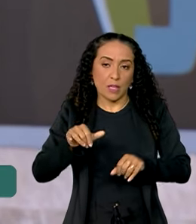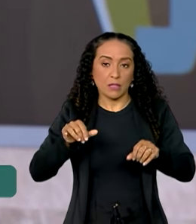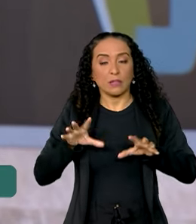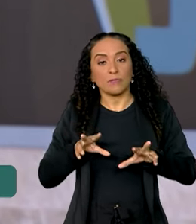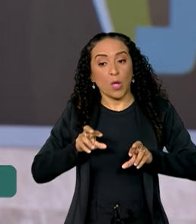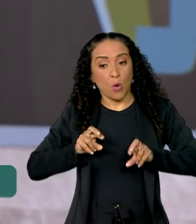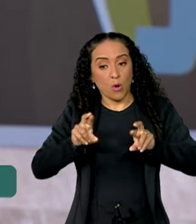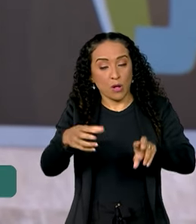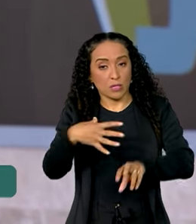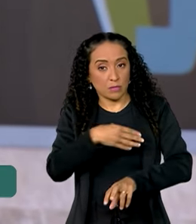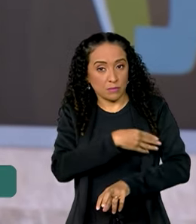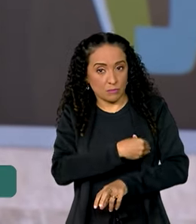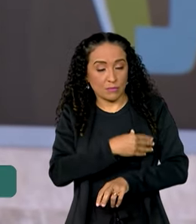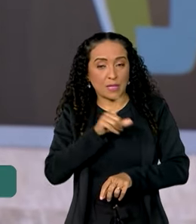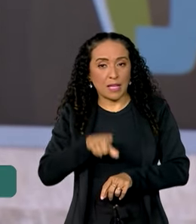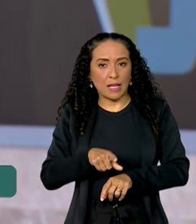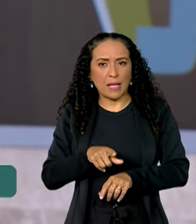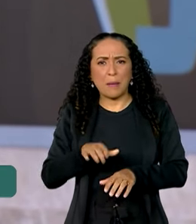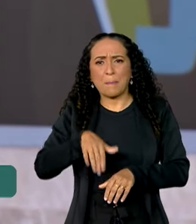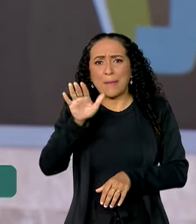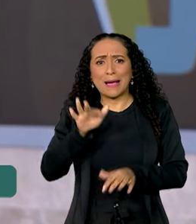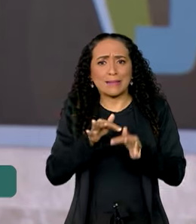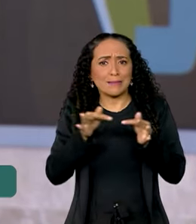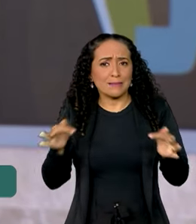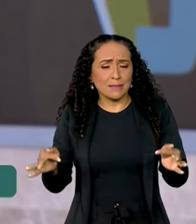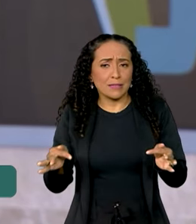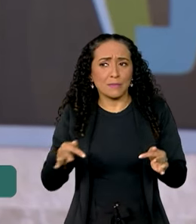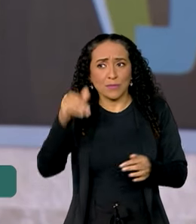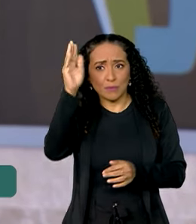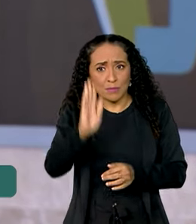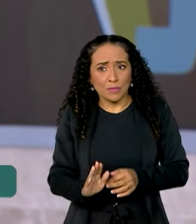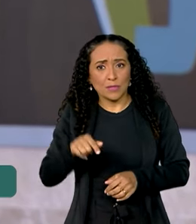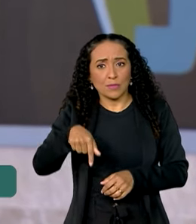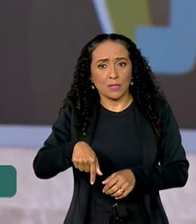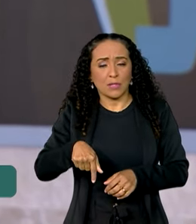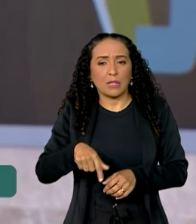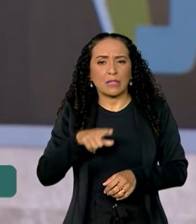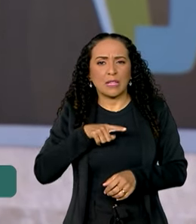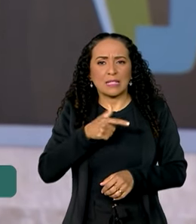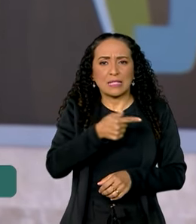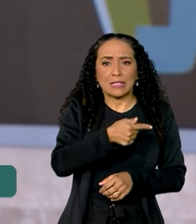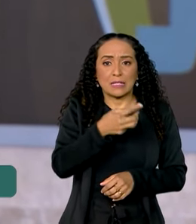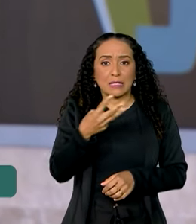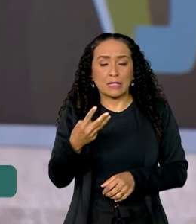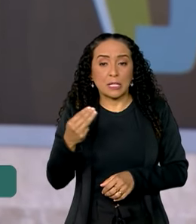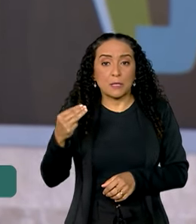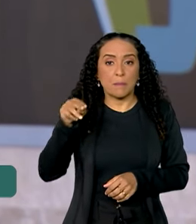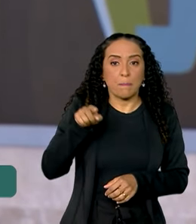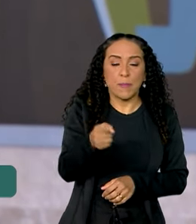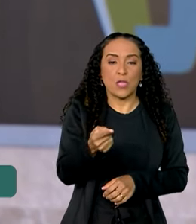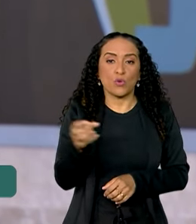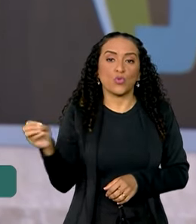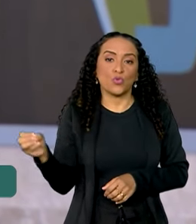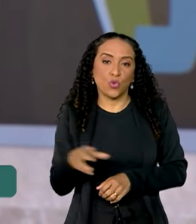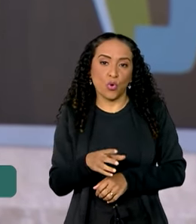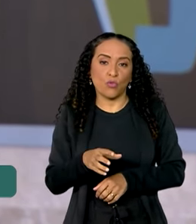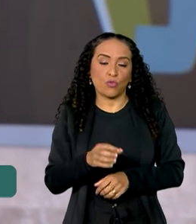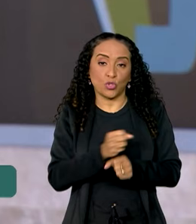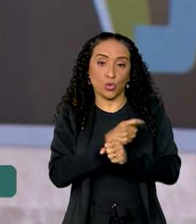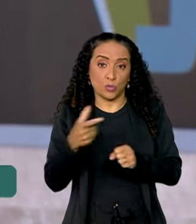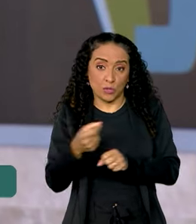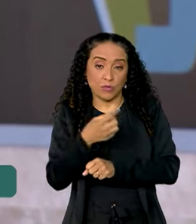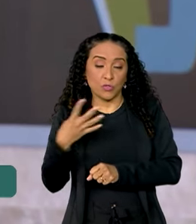de mama é o tipo mais comum entre as mulheres no Brasil foram estimados 70 novos casos em